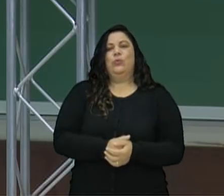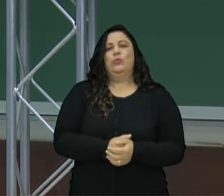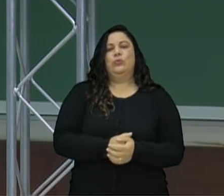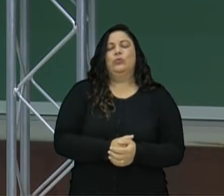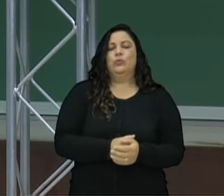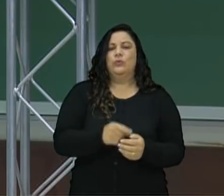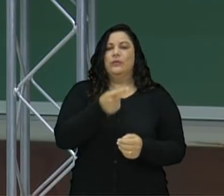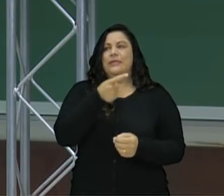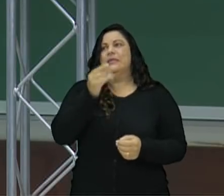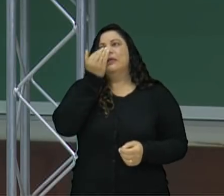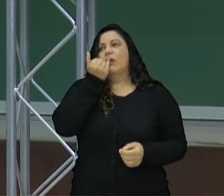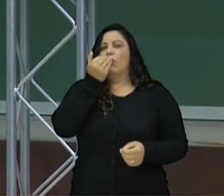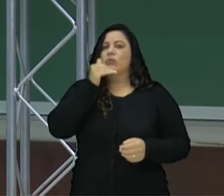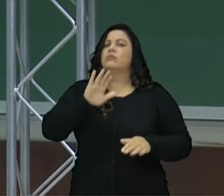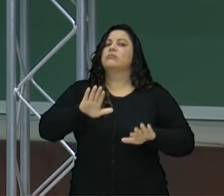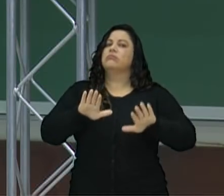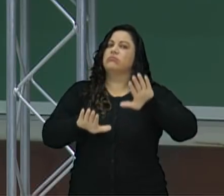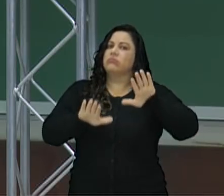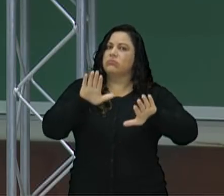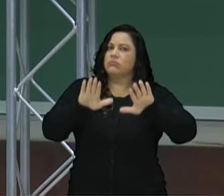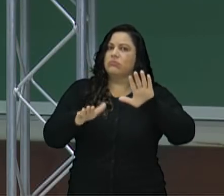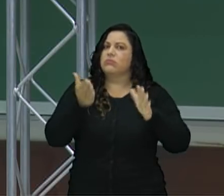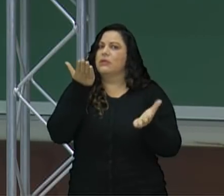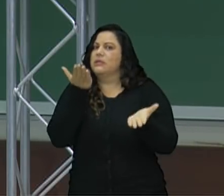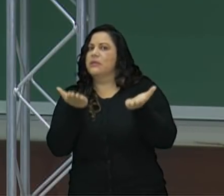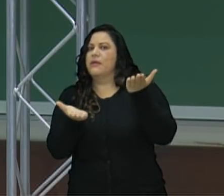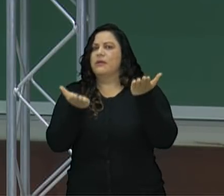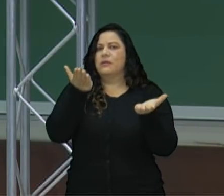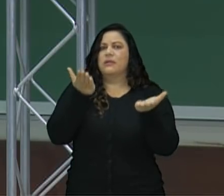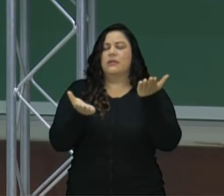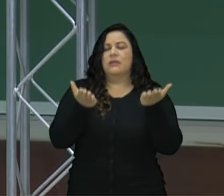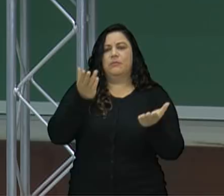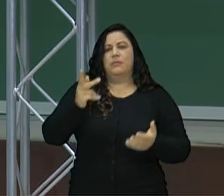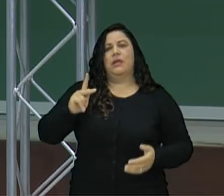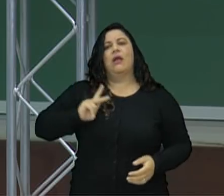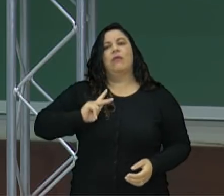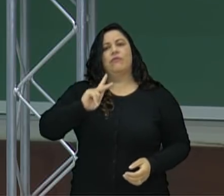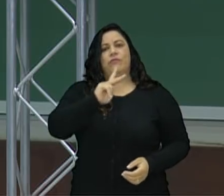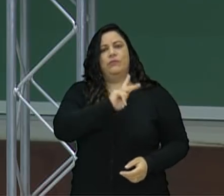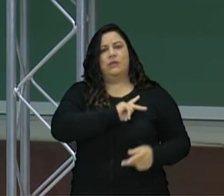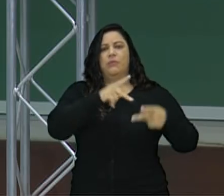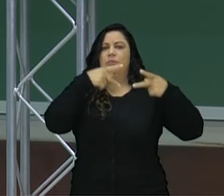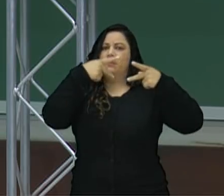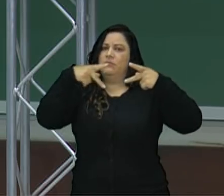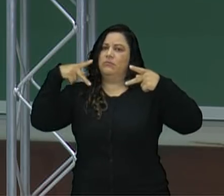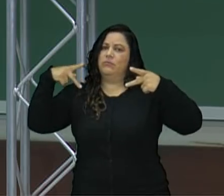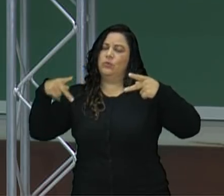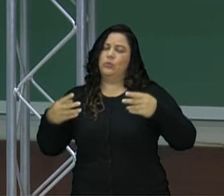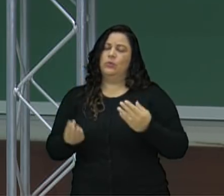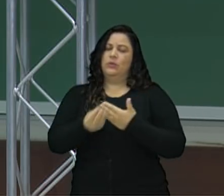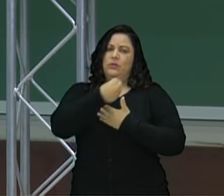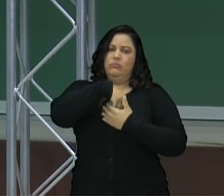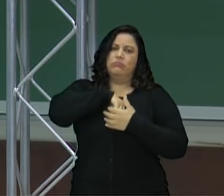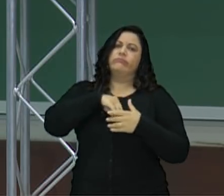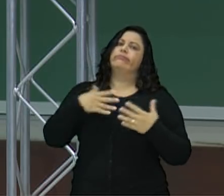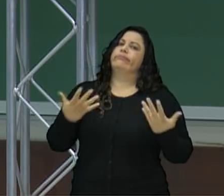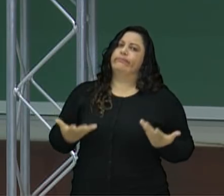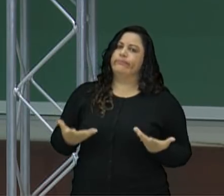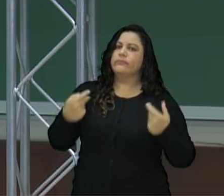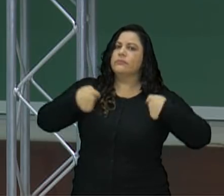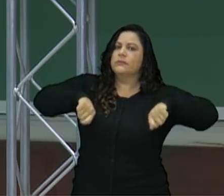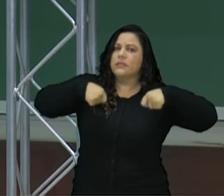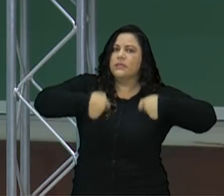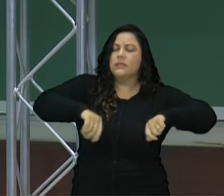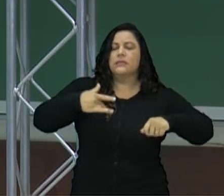não consumir equilibradamente todos os nutrientes necessários que o nosso organismo necessita para se manter saudável. Então existe também